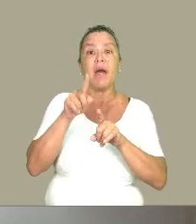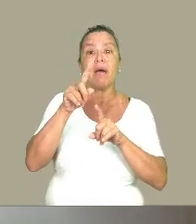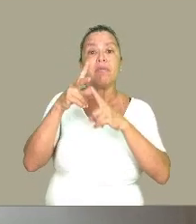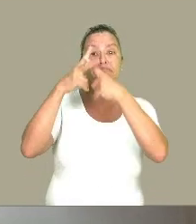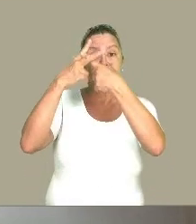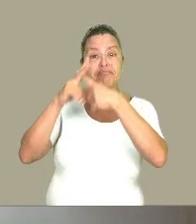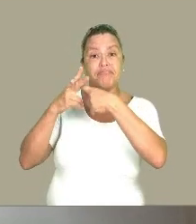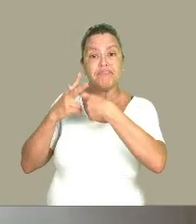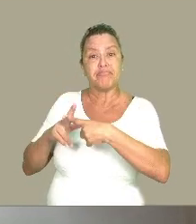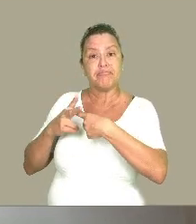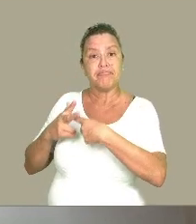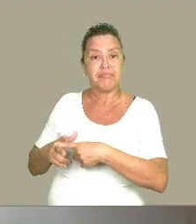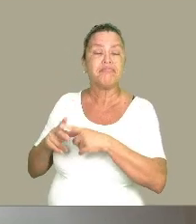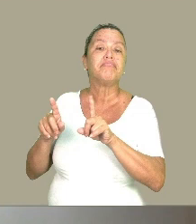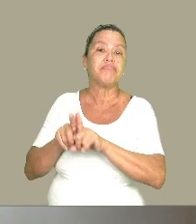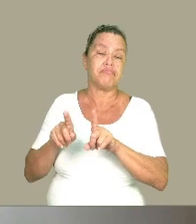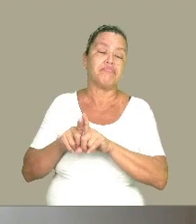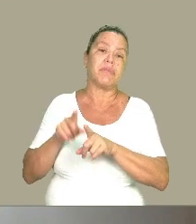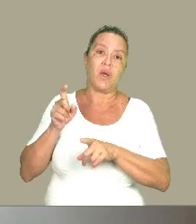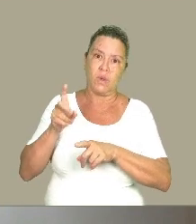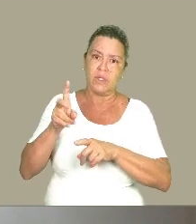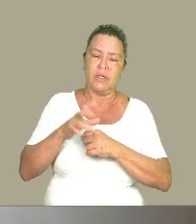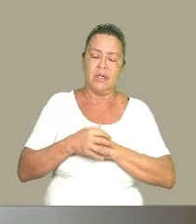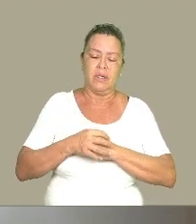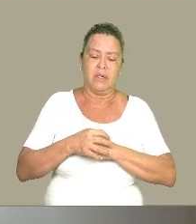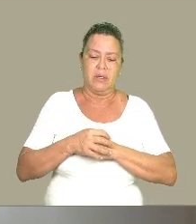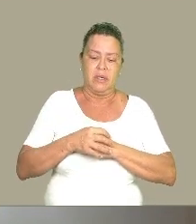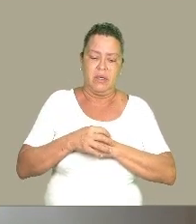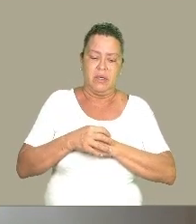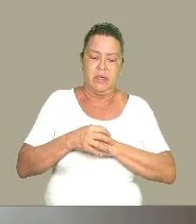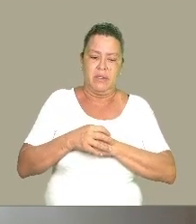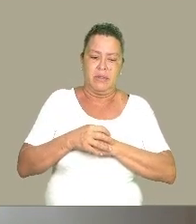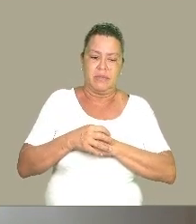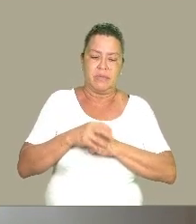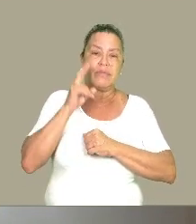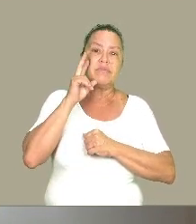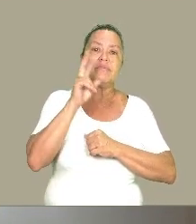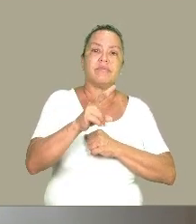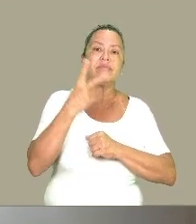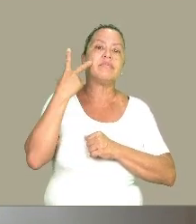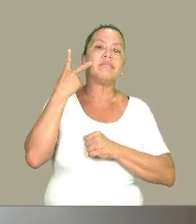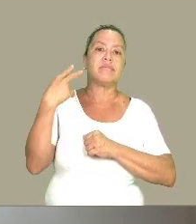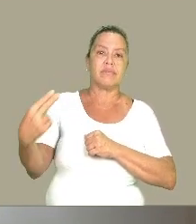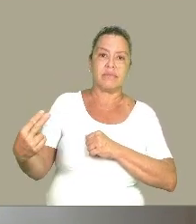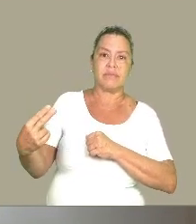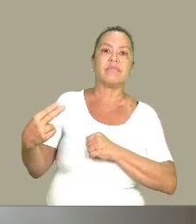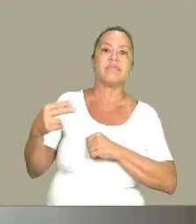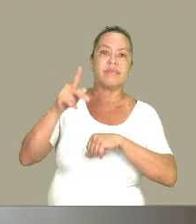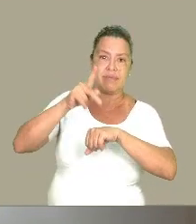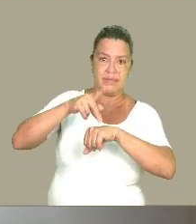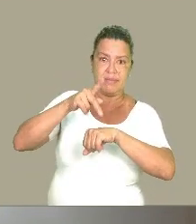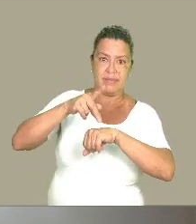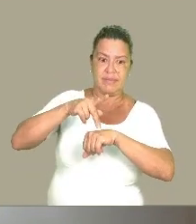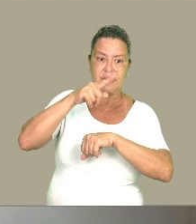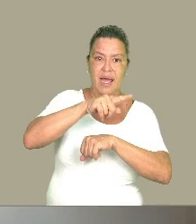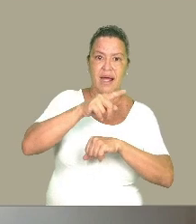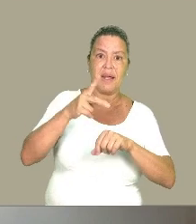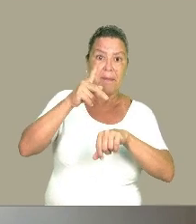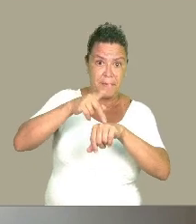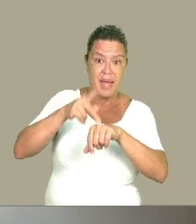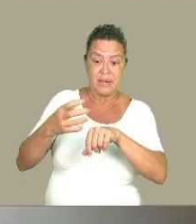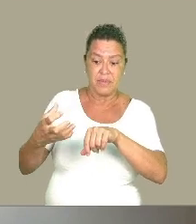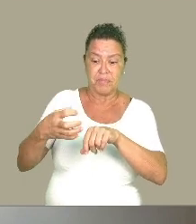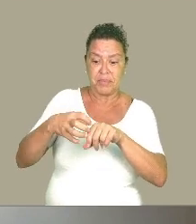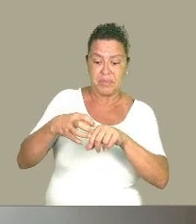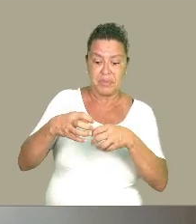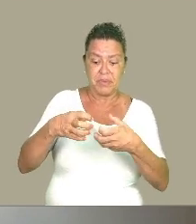aperfeiçoamento. E ele continua: observemos a natureza. As pedras se unem oferecendo